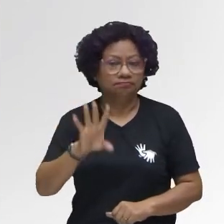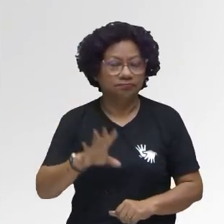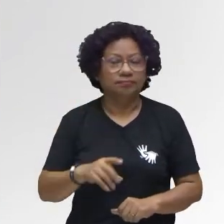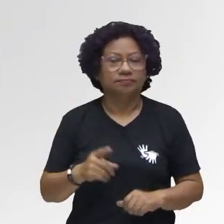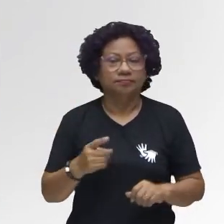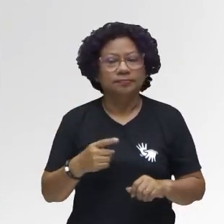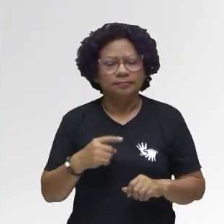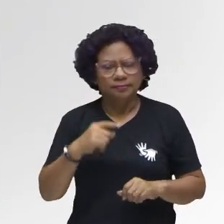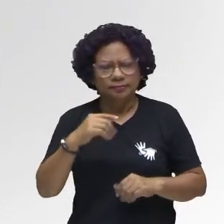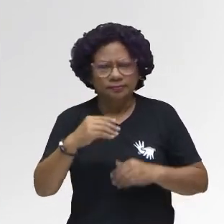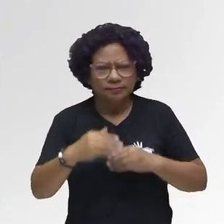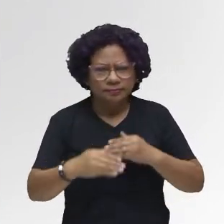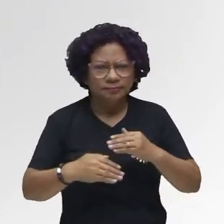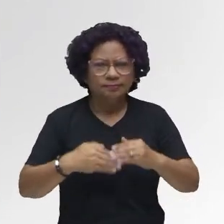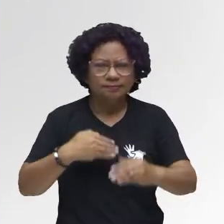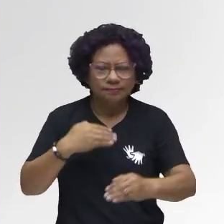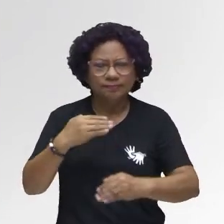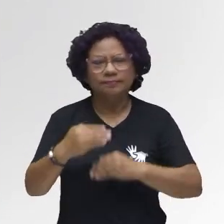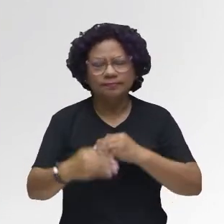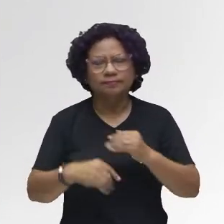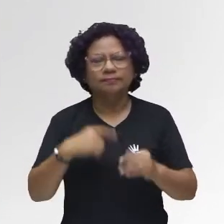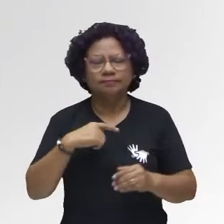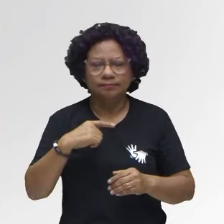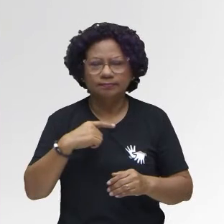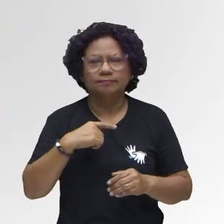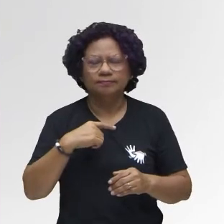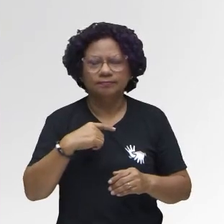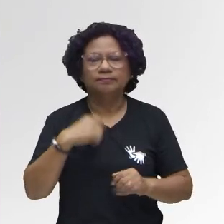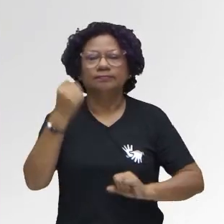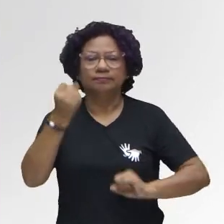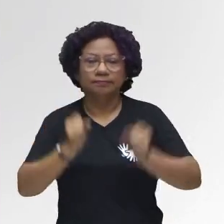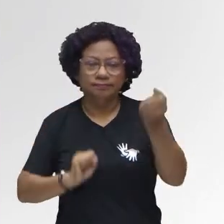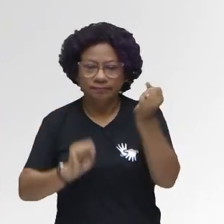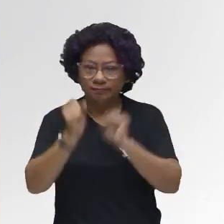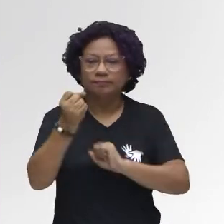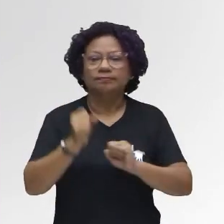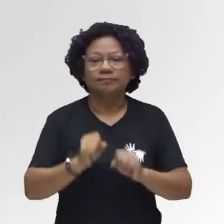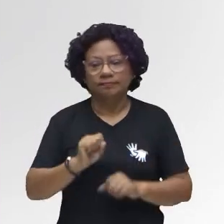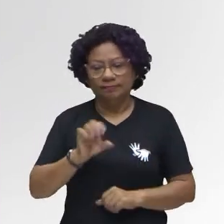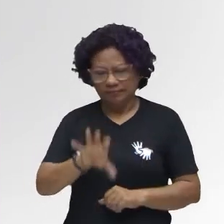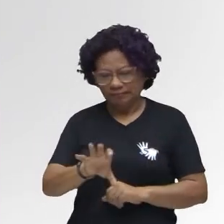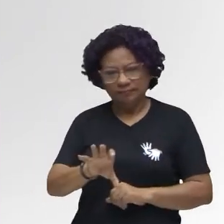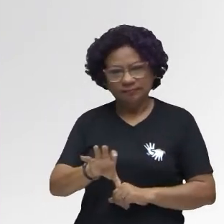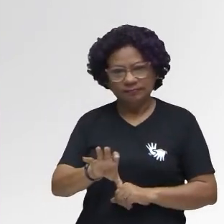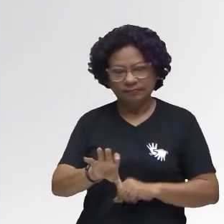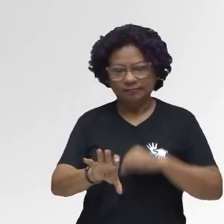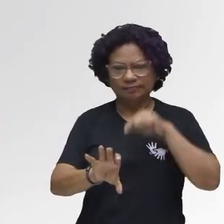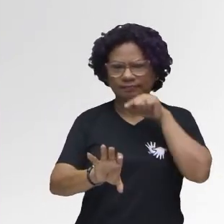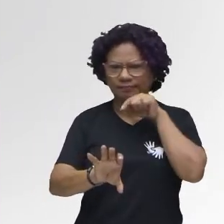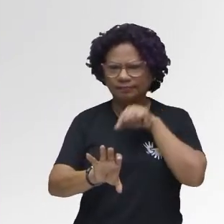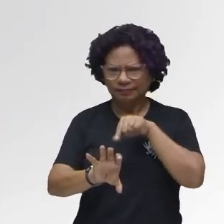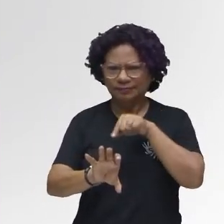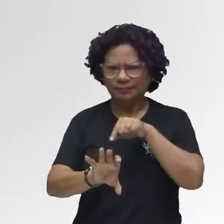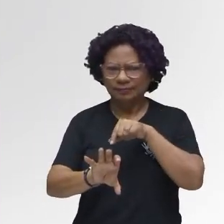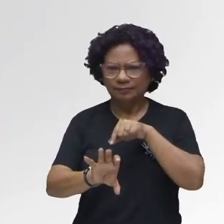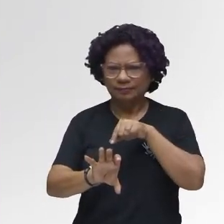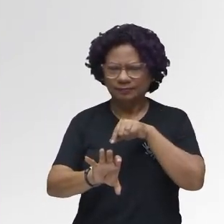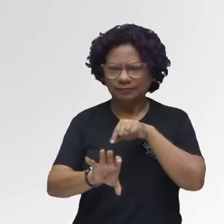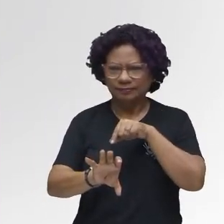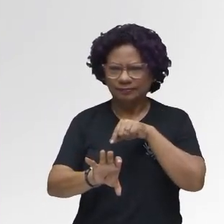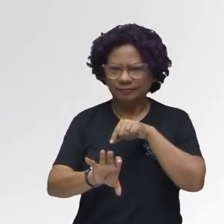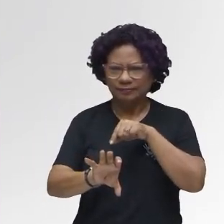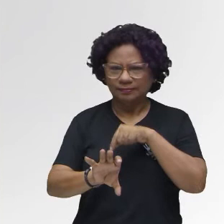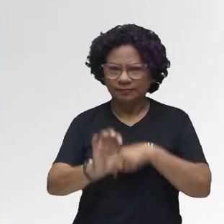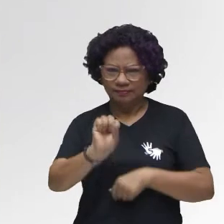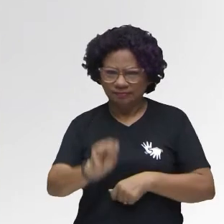e algumas características que vão fazer com que a indústria se descentralize, ou seja, saia de dentro do espaço de